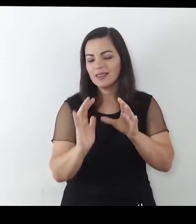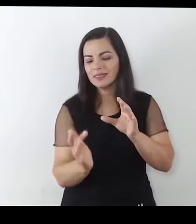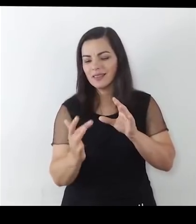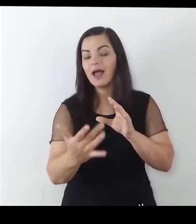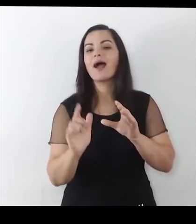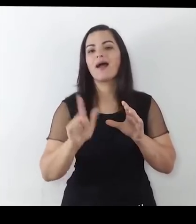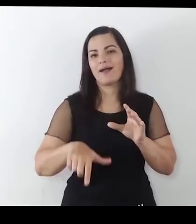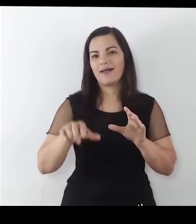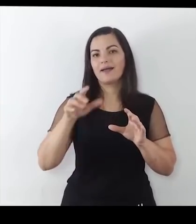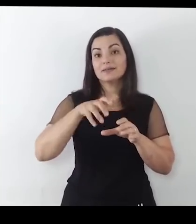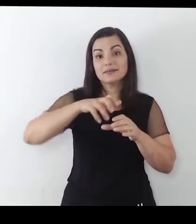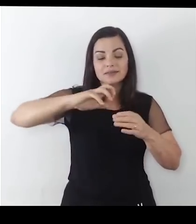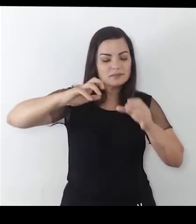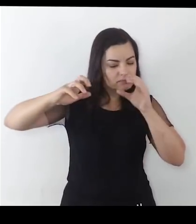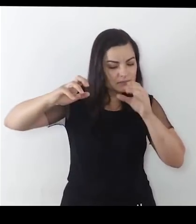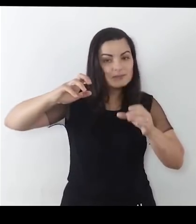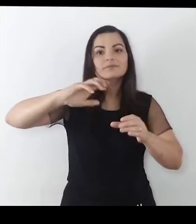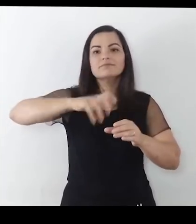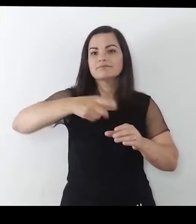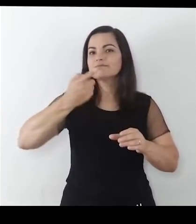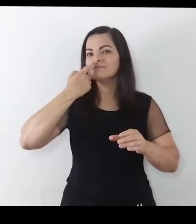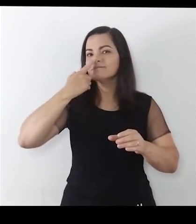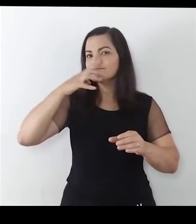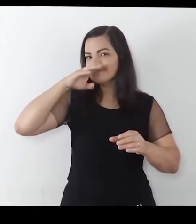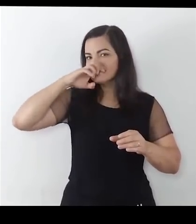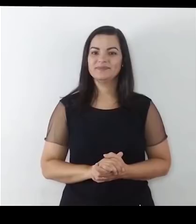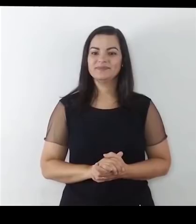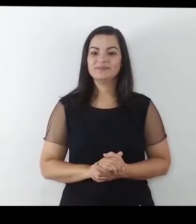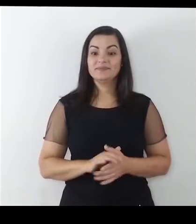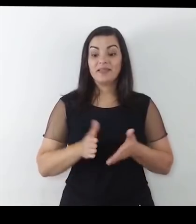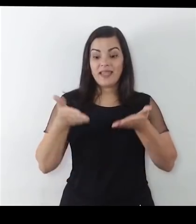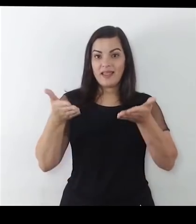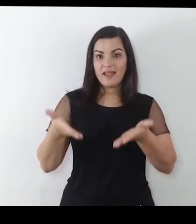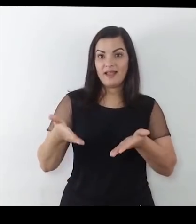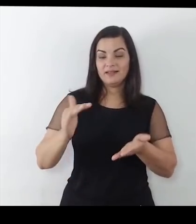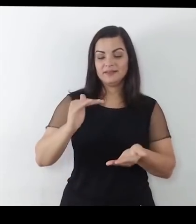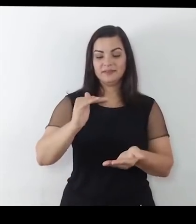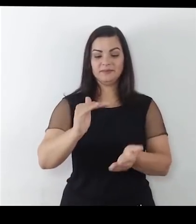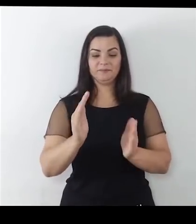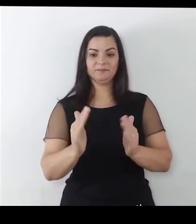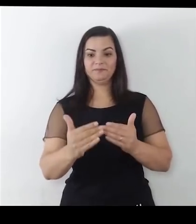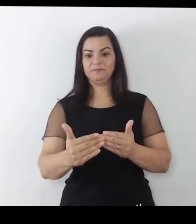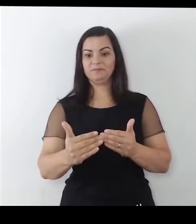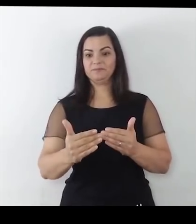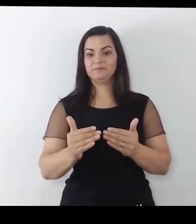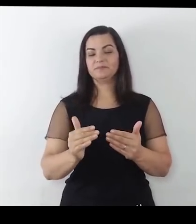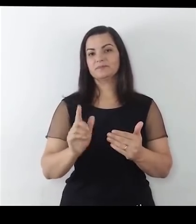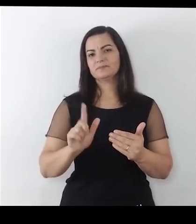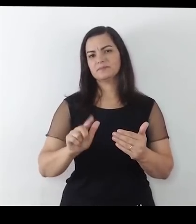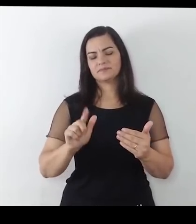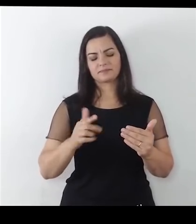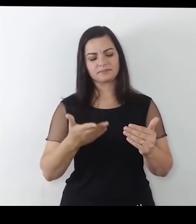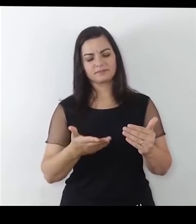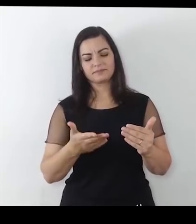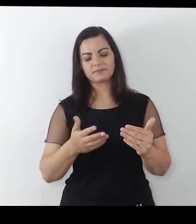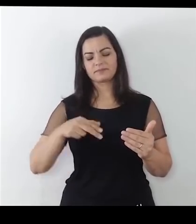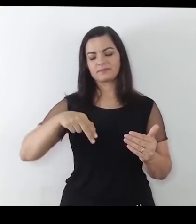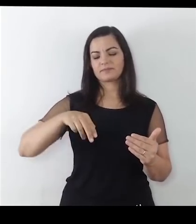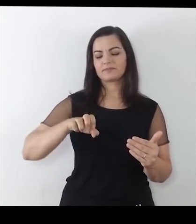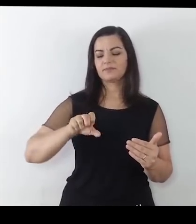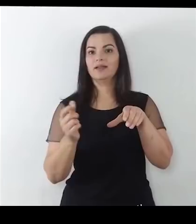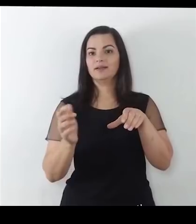socioeconômica precária, a falta de cuidado, uma alimentação, uma falta de higiene, a saúde de um modo